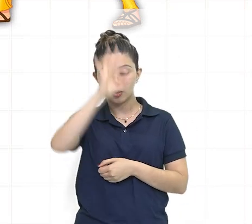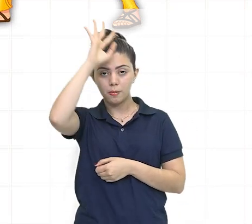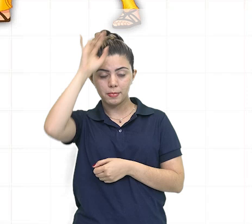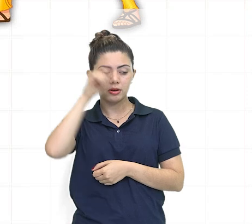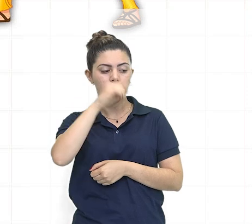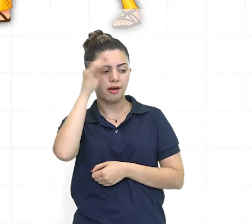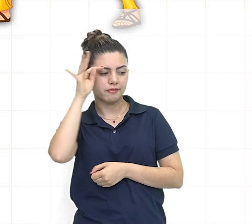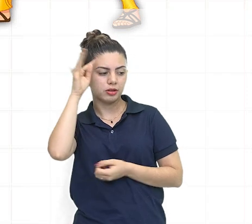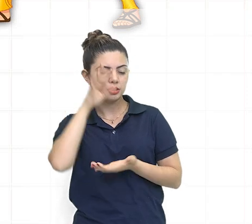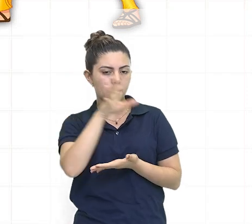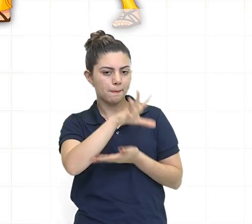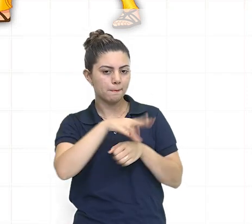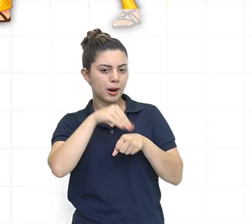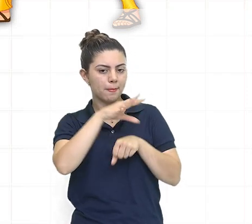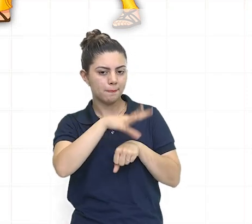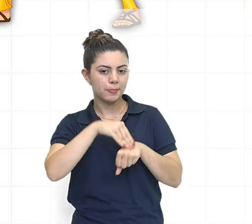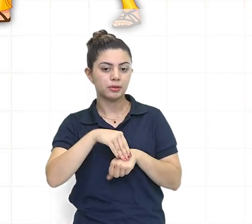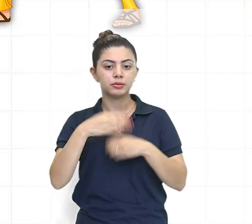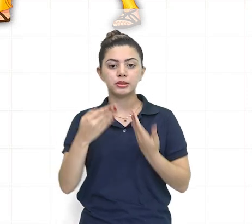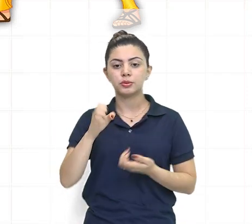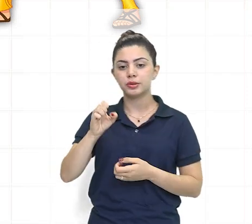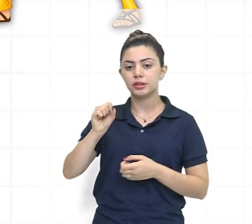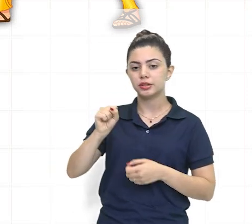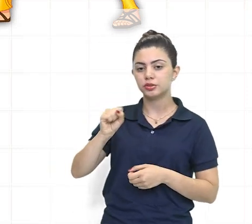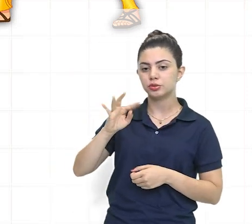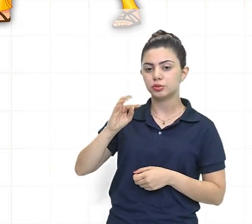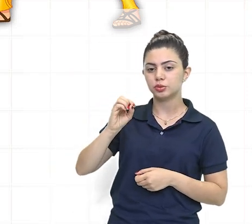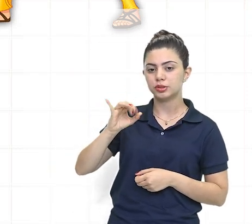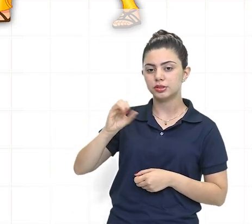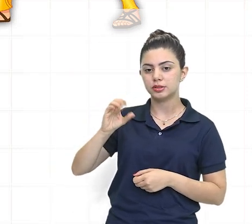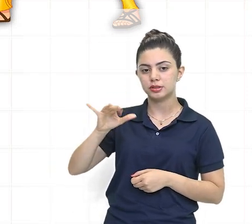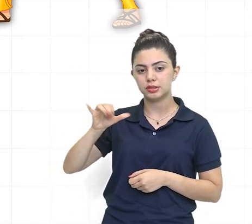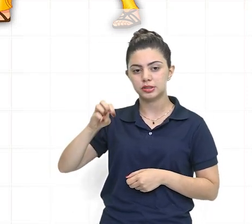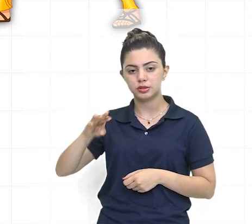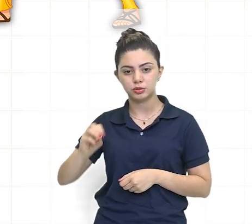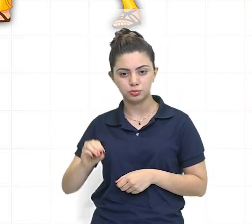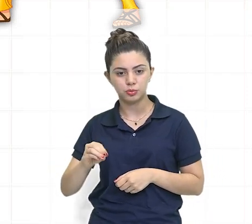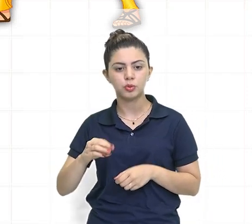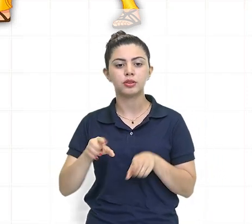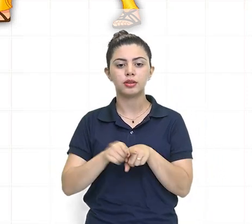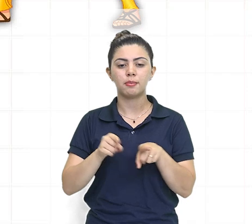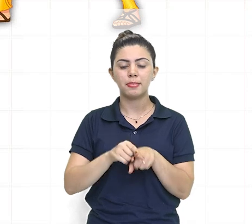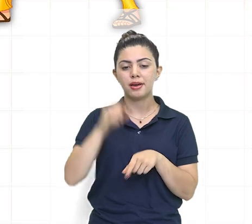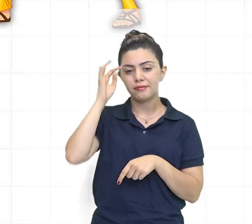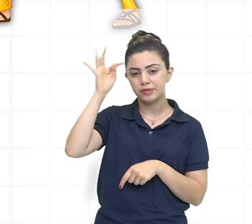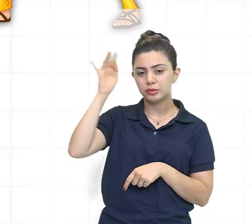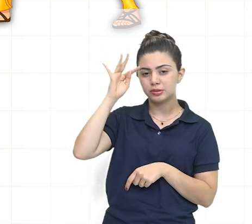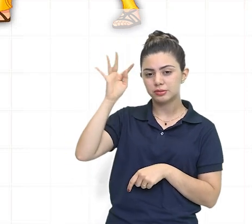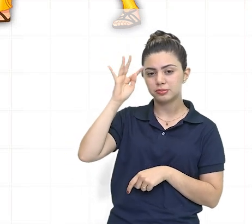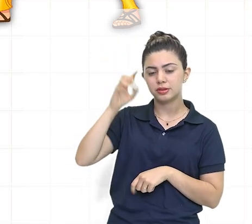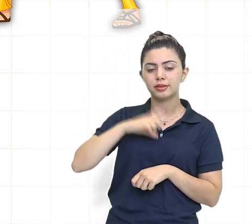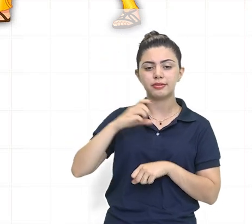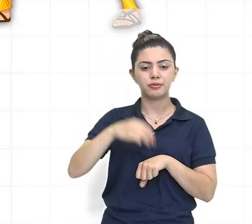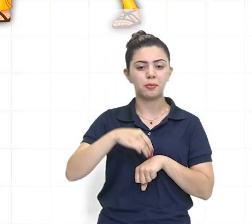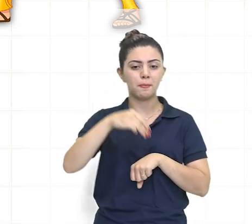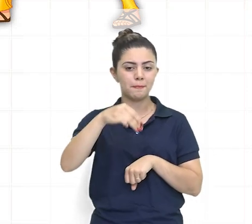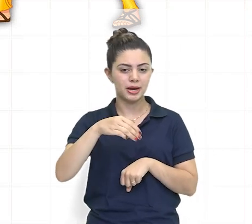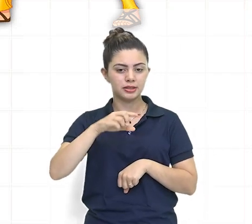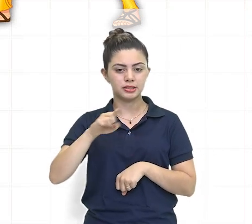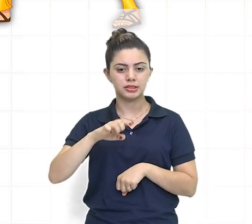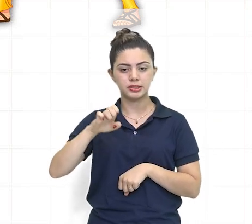sua filosofia. O estoicismo, a filosofia do mestre grego Zenão, foi particularmente